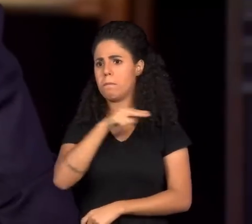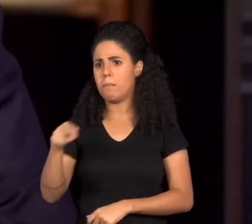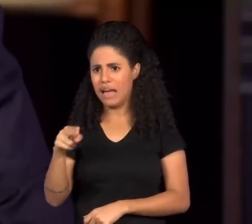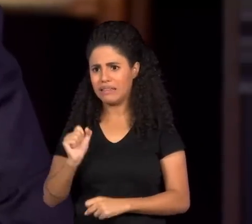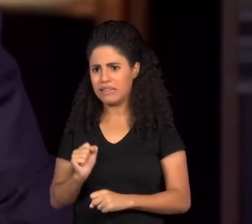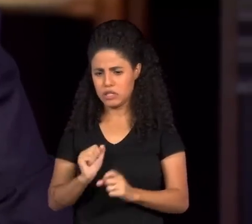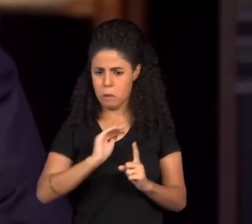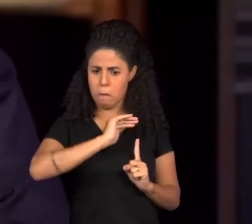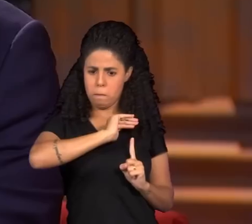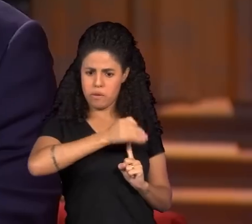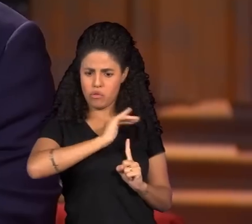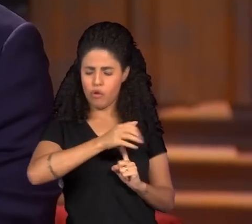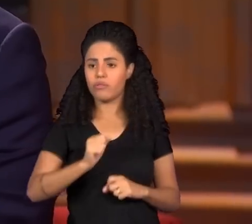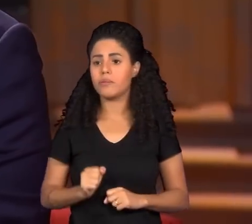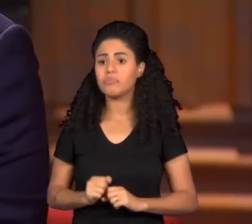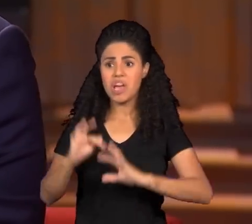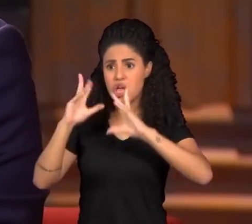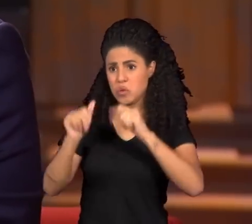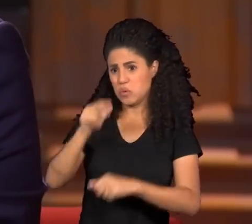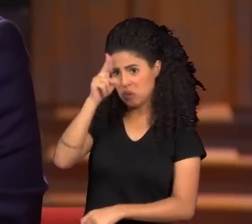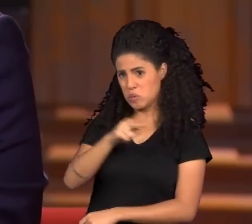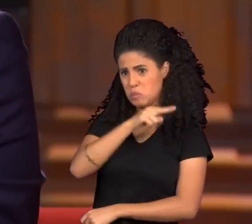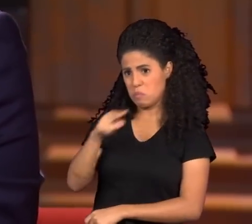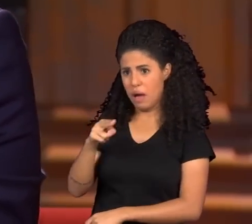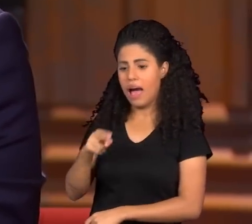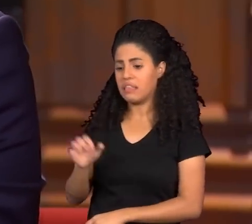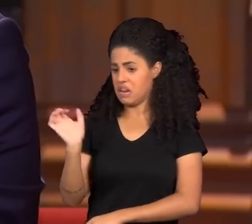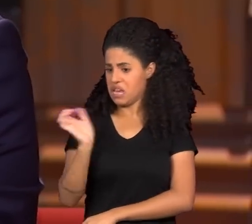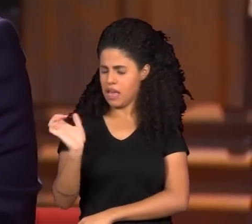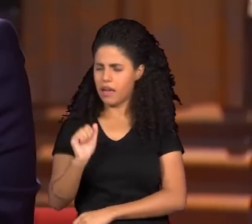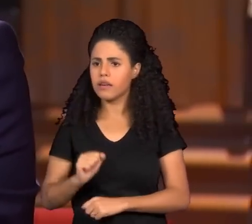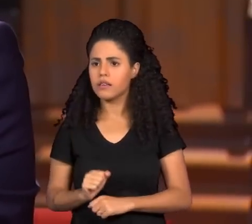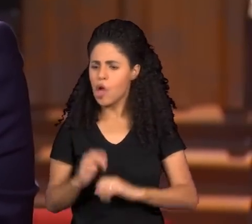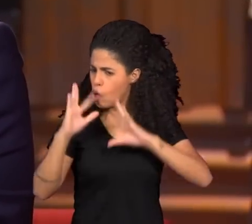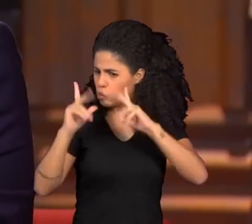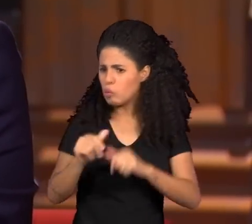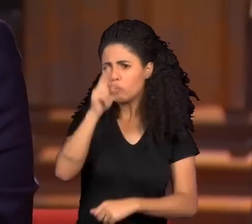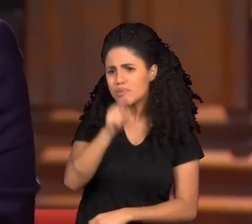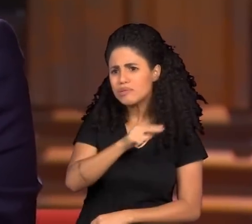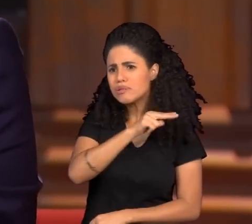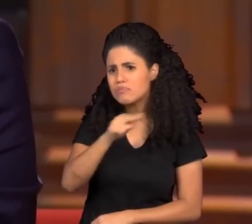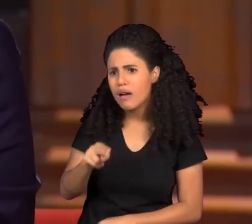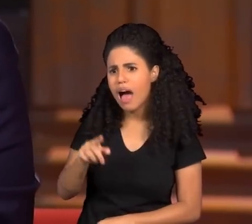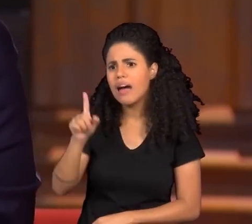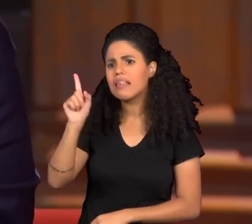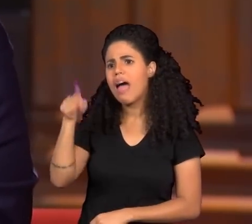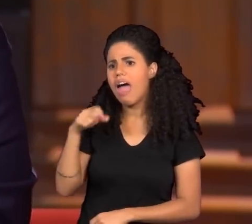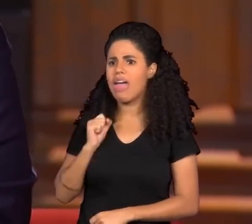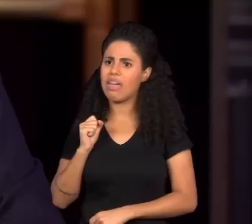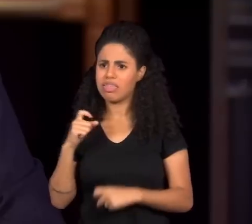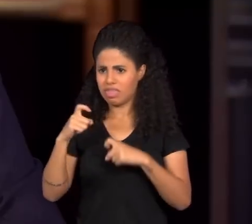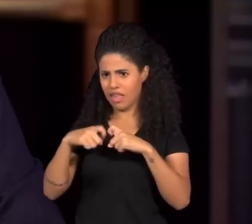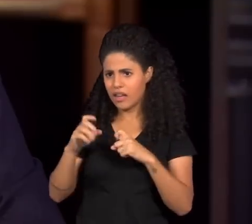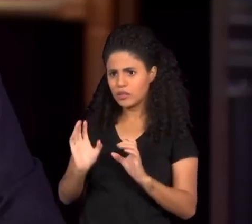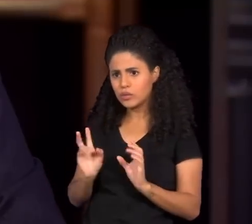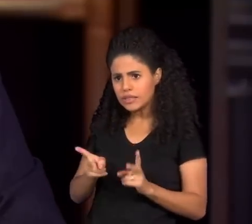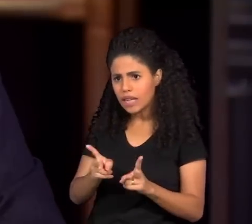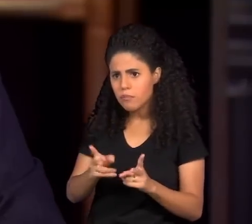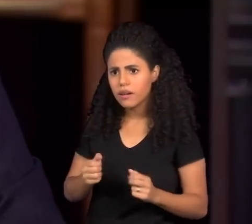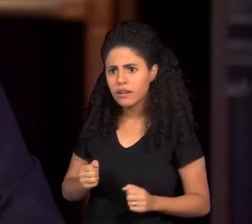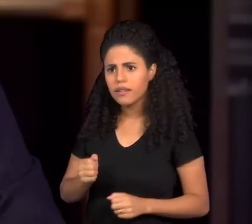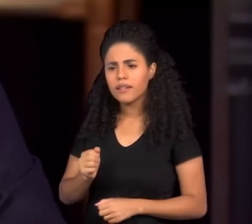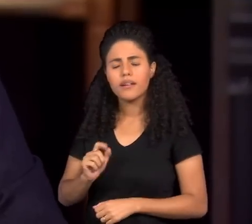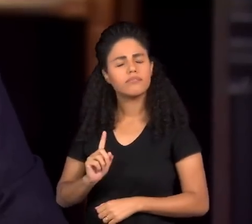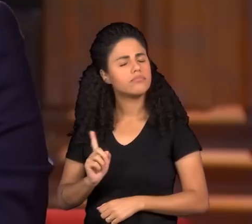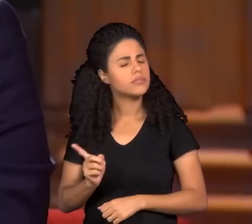Você não pode dizer que todos os padres são gays. Claro. Você não pode dizer que todos os padres levam uma vida dúbia. Sim. Perfeito?